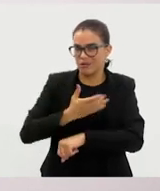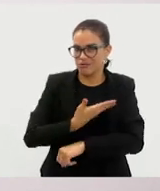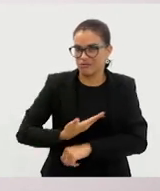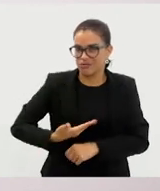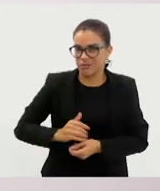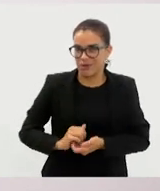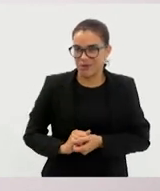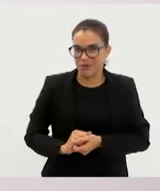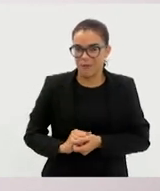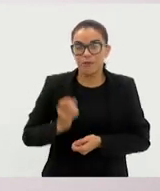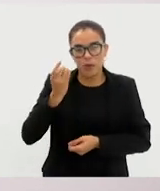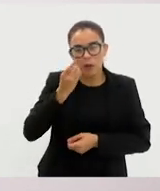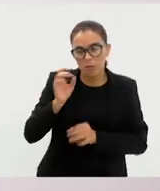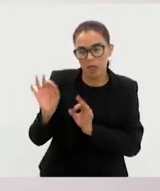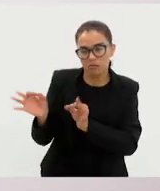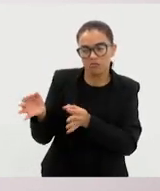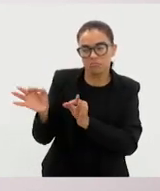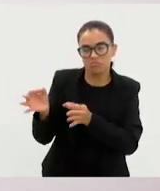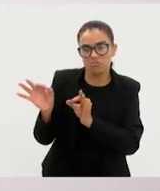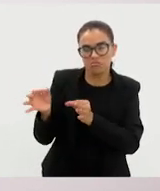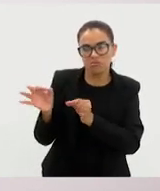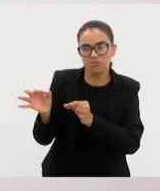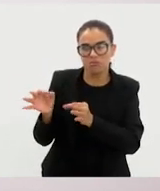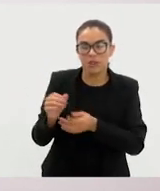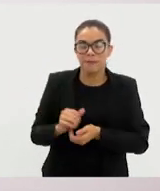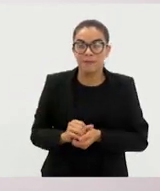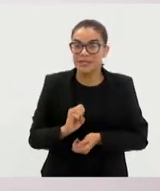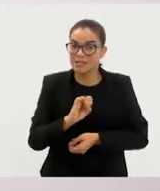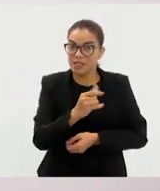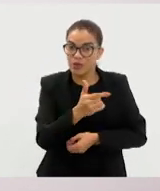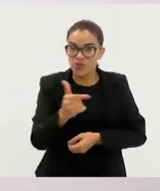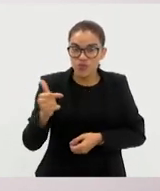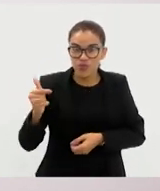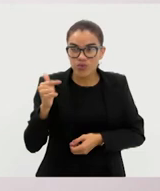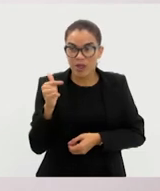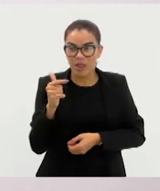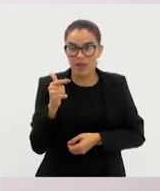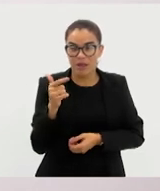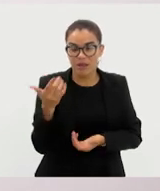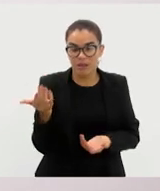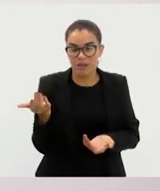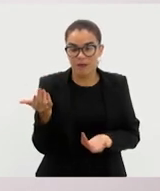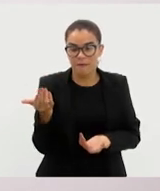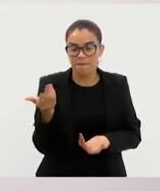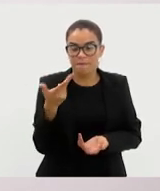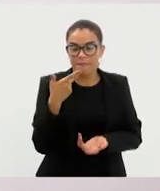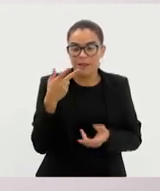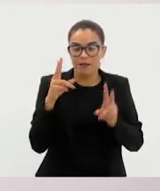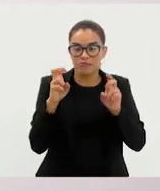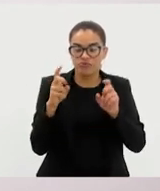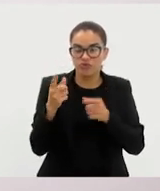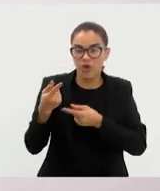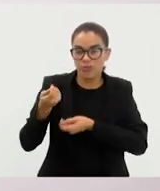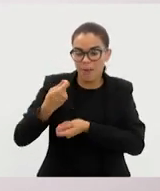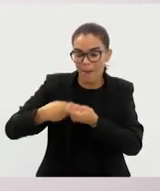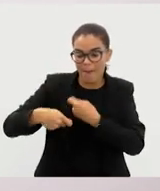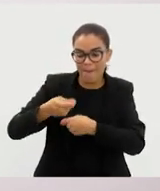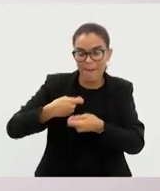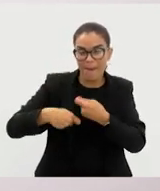realmente, o deputado Paulo está certo. Se não tiver nenhum tipo de novidade no que diz respeito à renegociação da dívida, a gente vai ter investimento